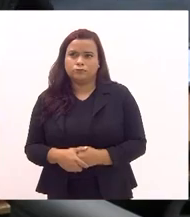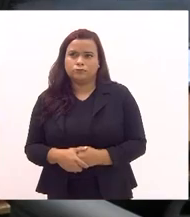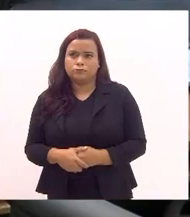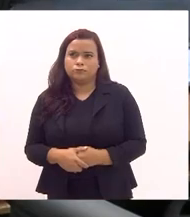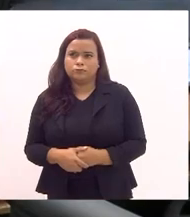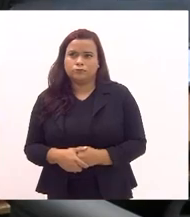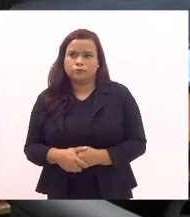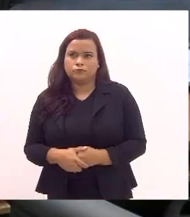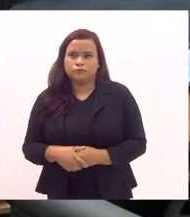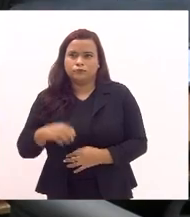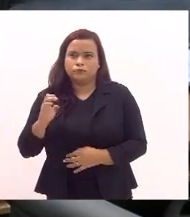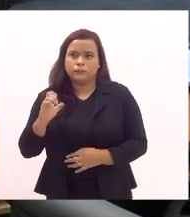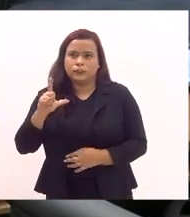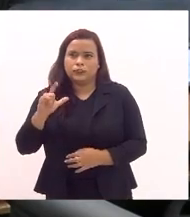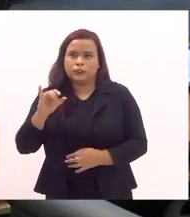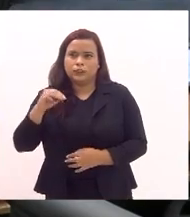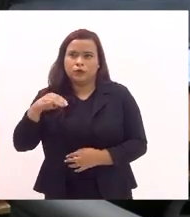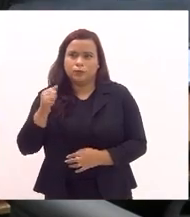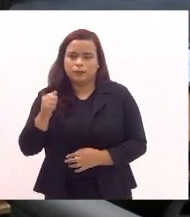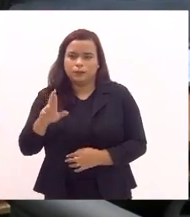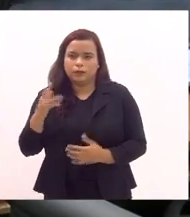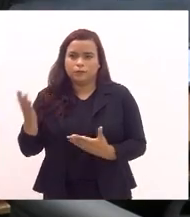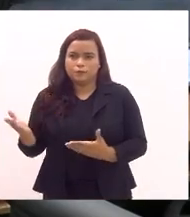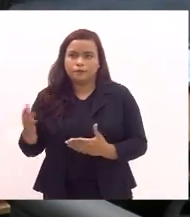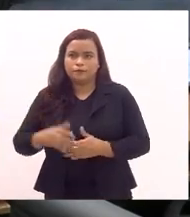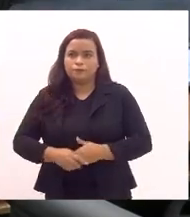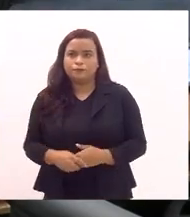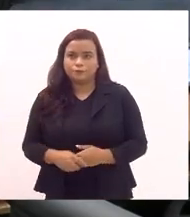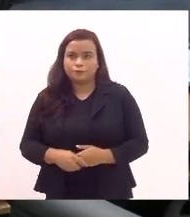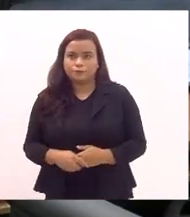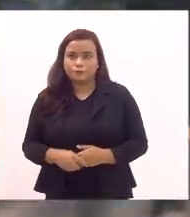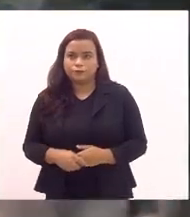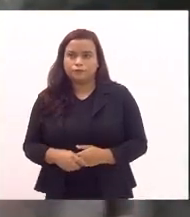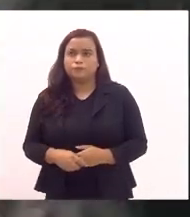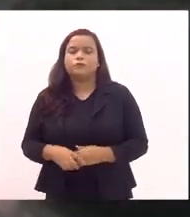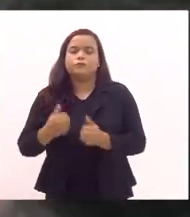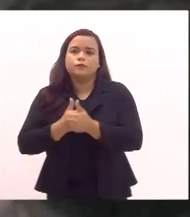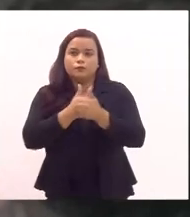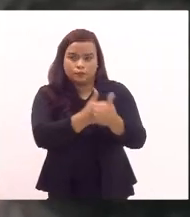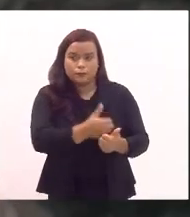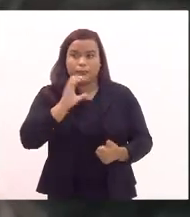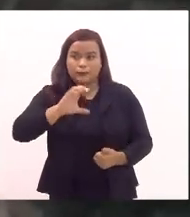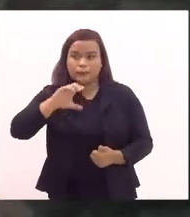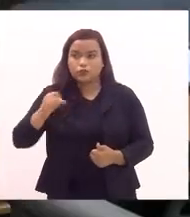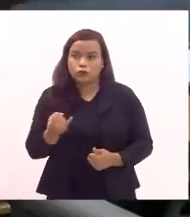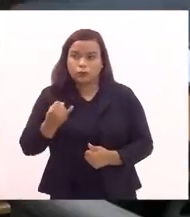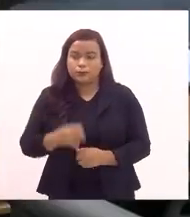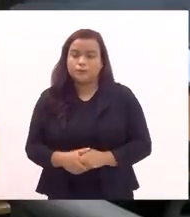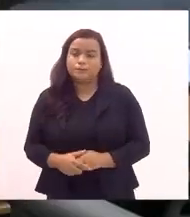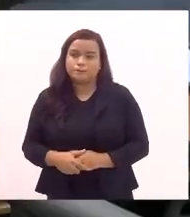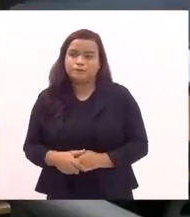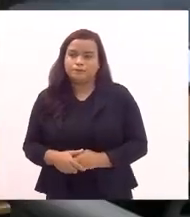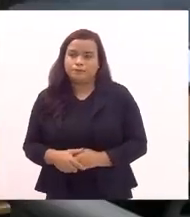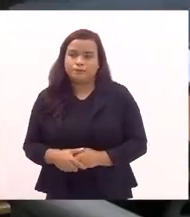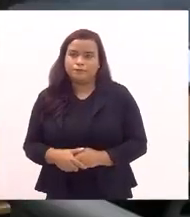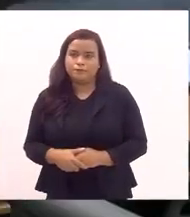a fazer Leomar o papai o parecer da ccj presidente